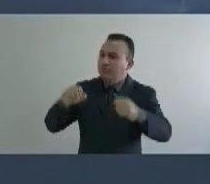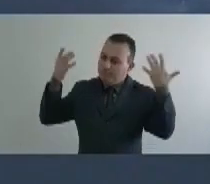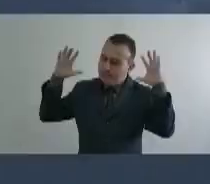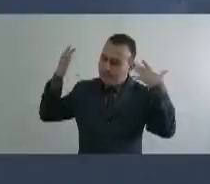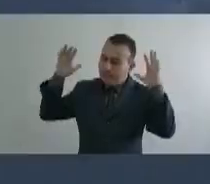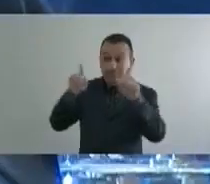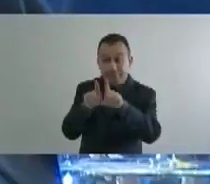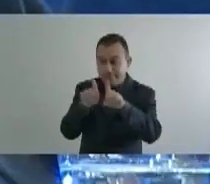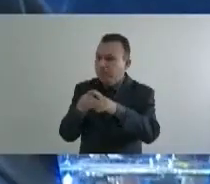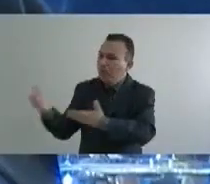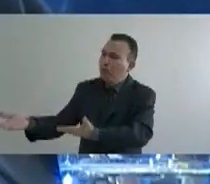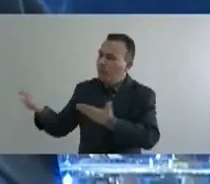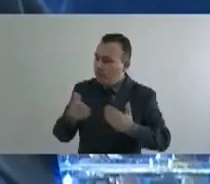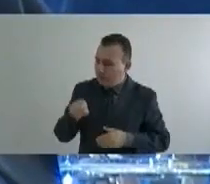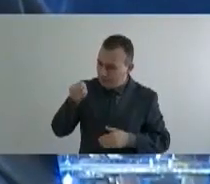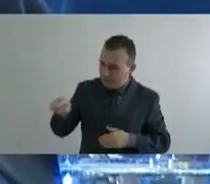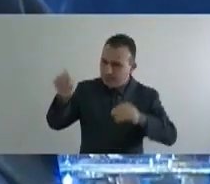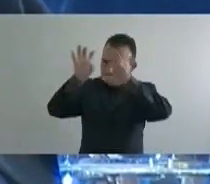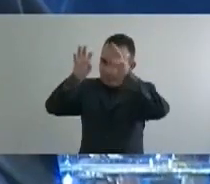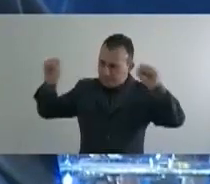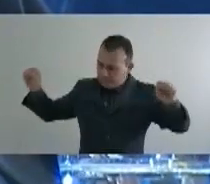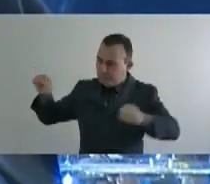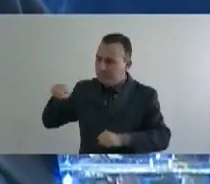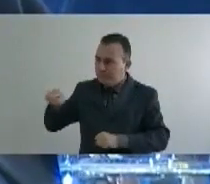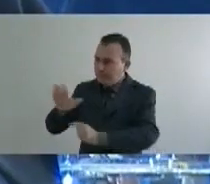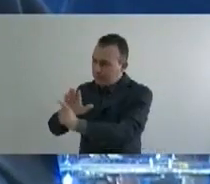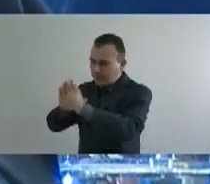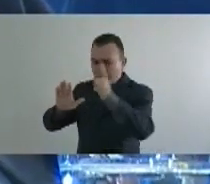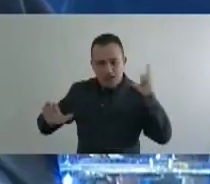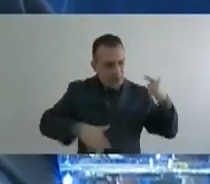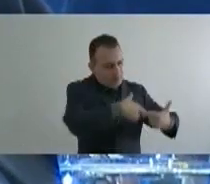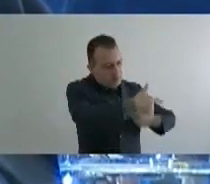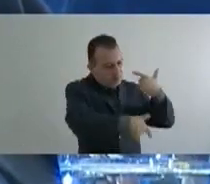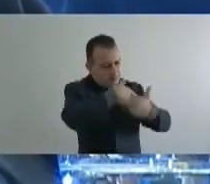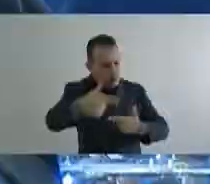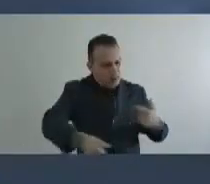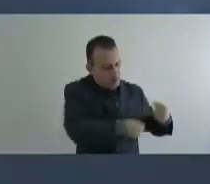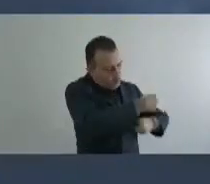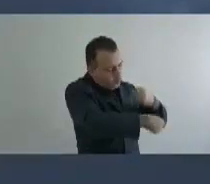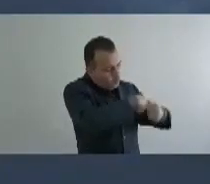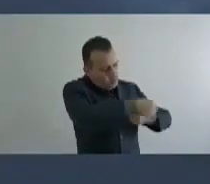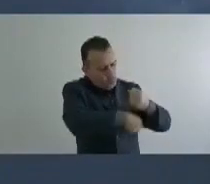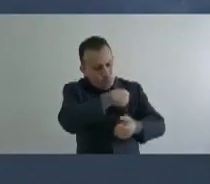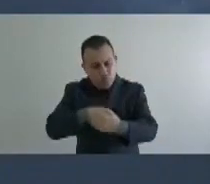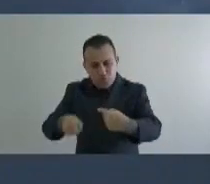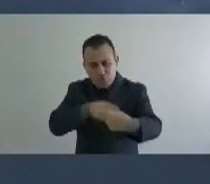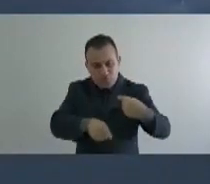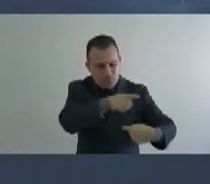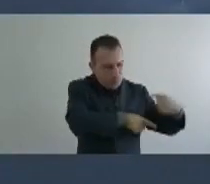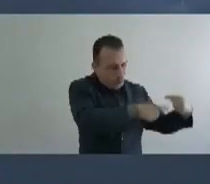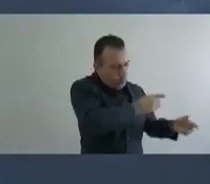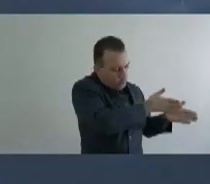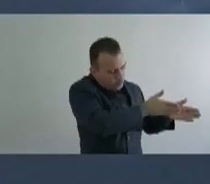convite, para que este tribunal, na linha que já vem sido brilhantemente seguida ao longo dos últimos anos por todos os pares que compõem